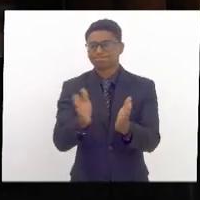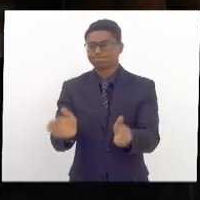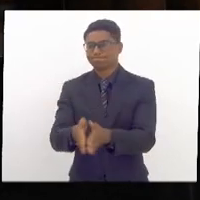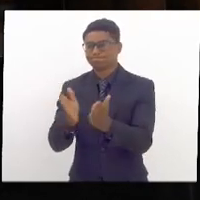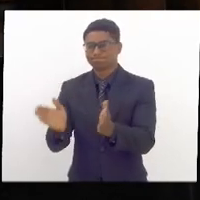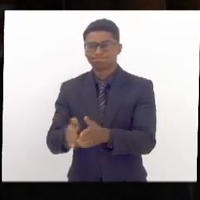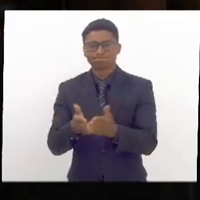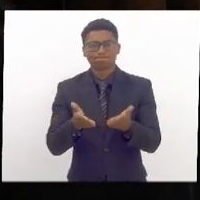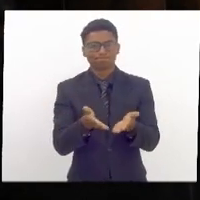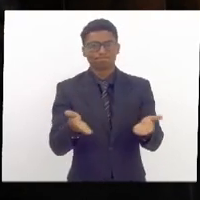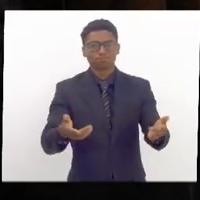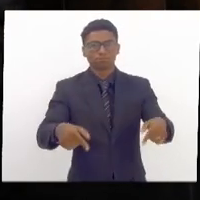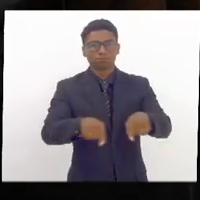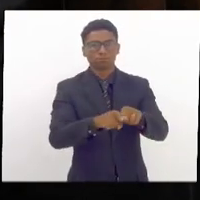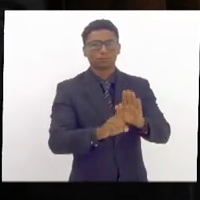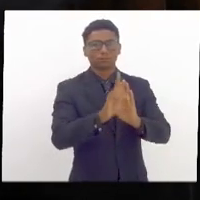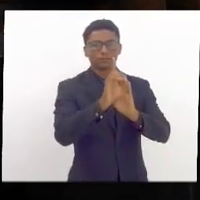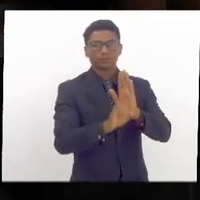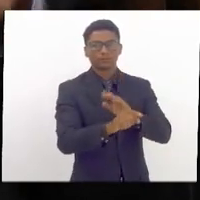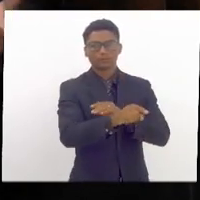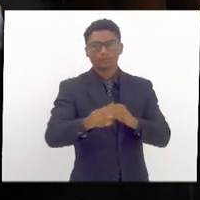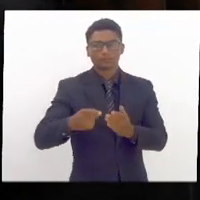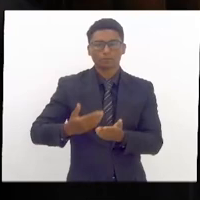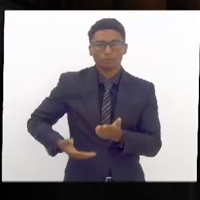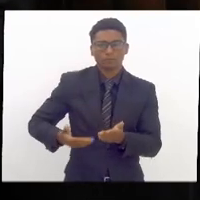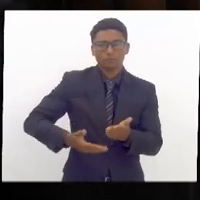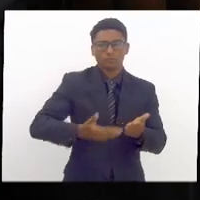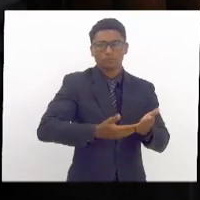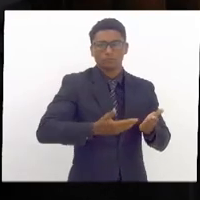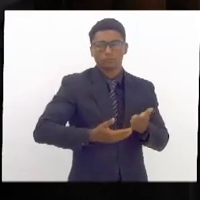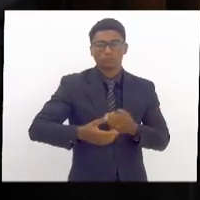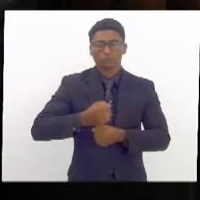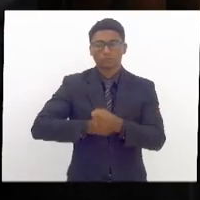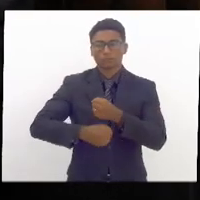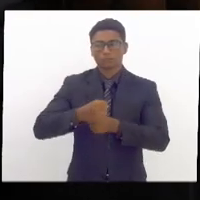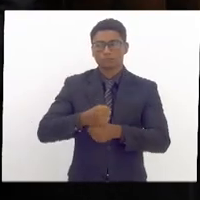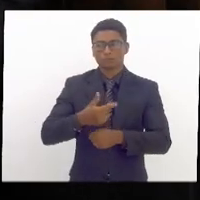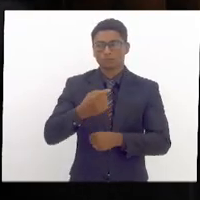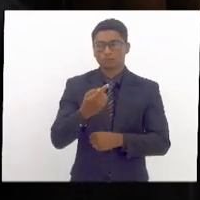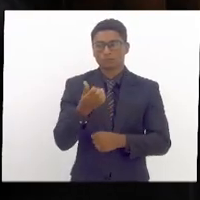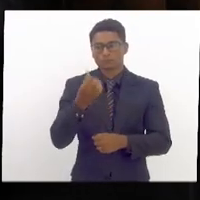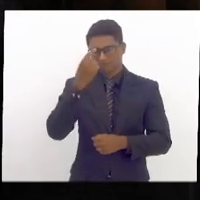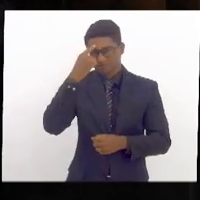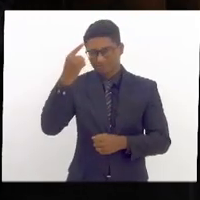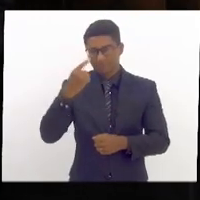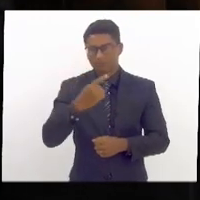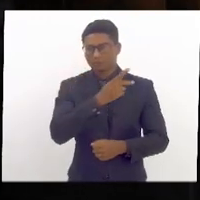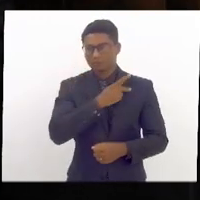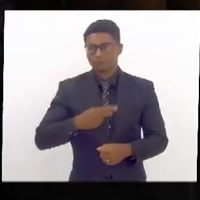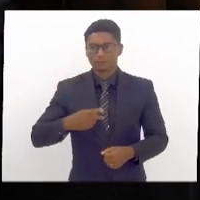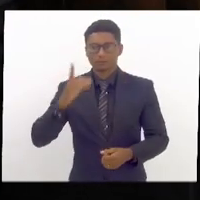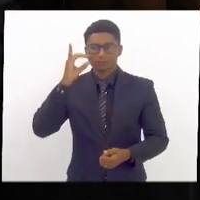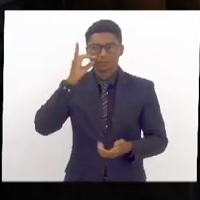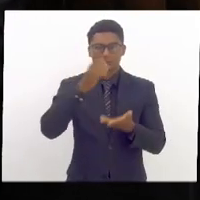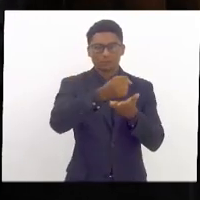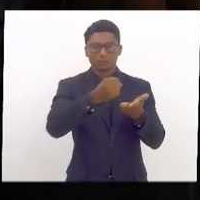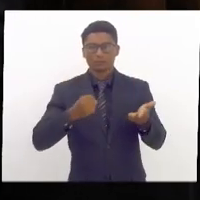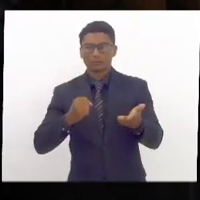retrocessos na garantia de direitos à população desde o golpe de 2016. Consequentemente, me